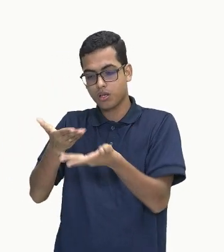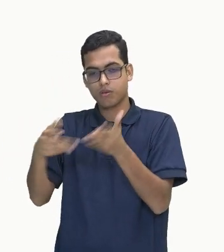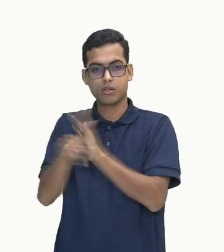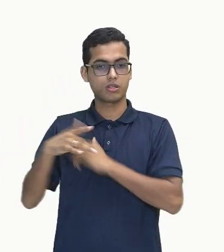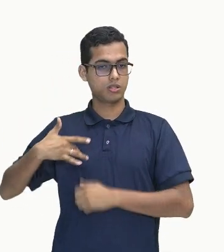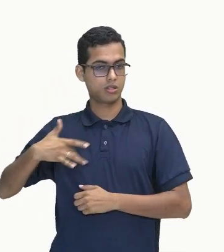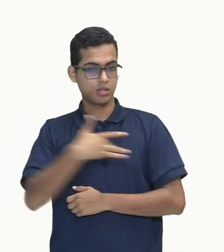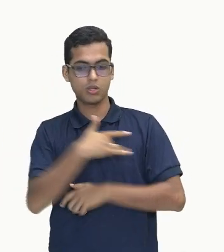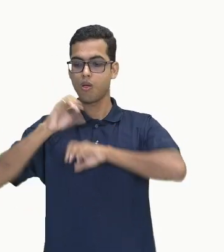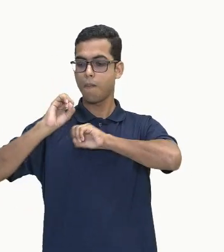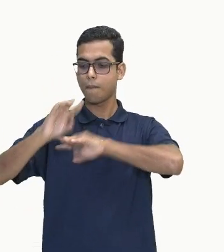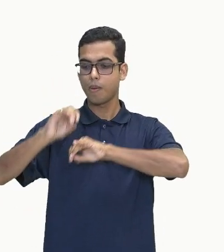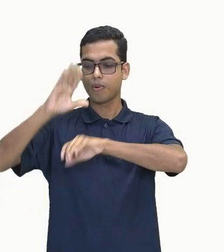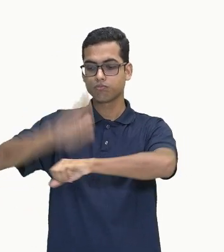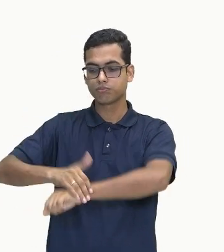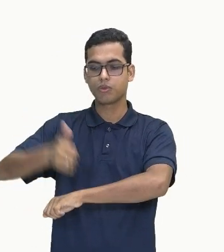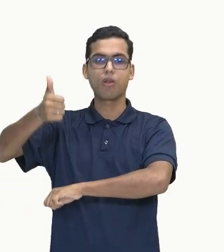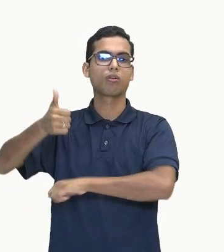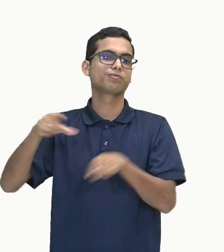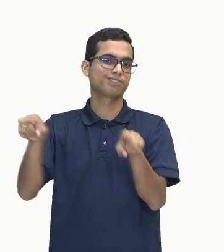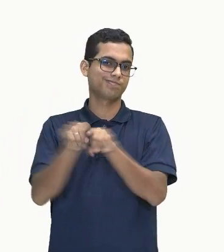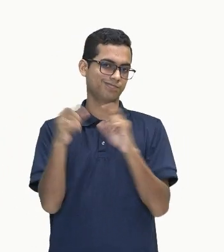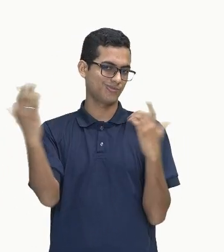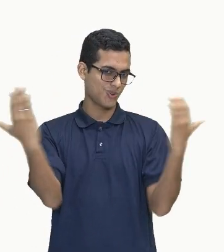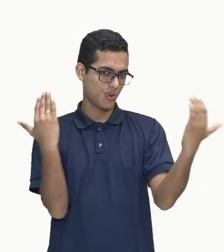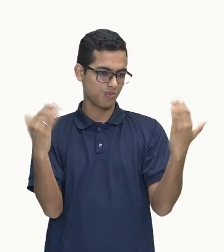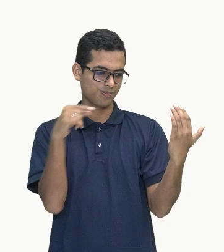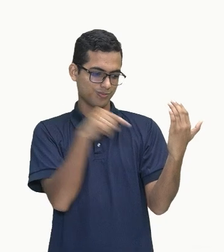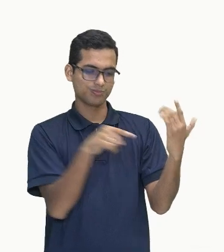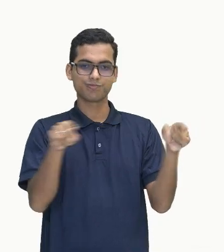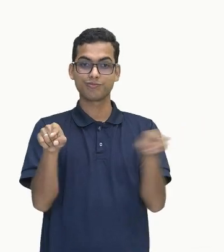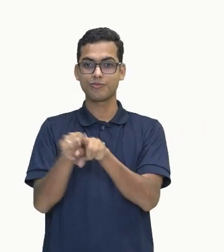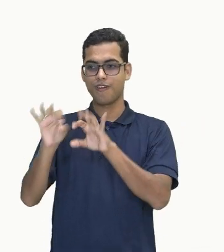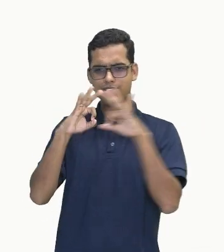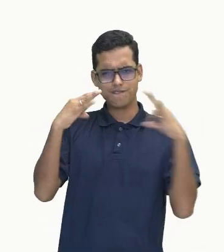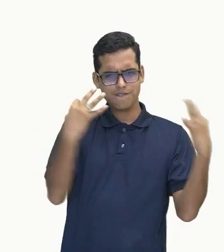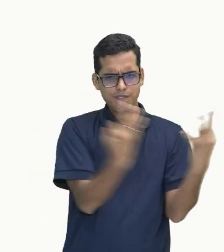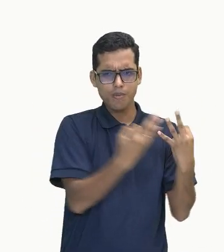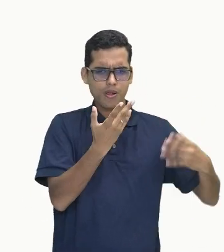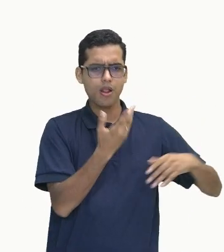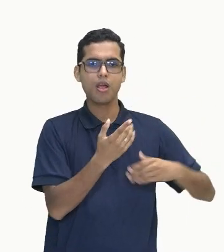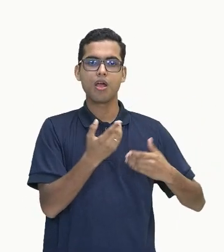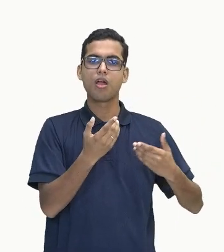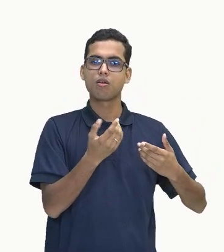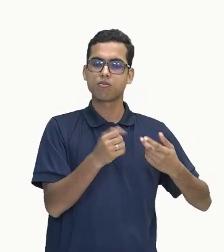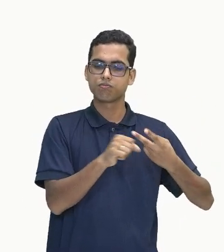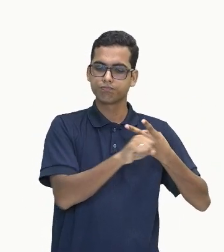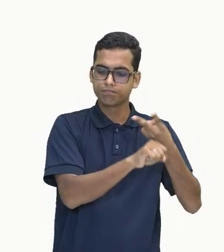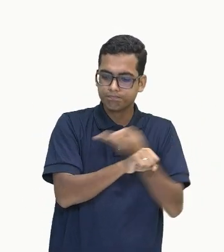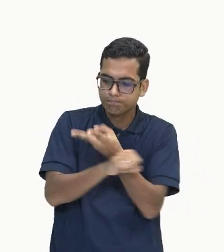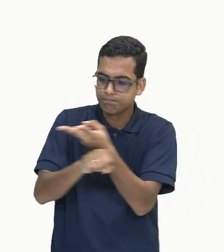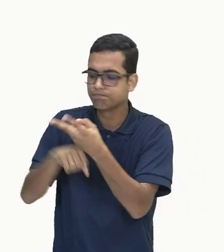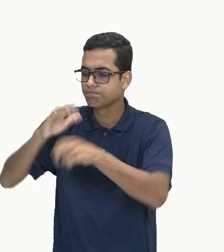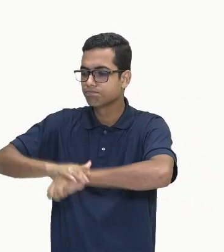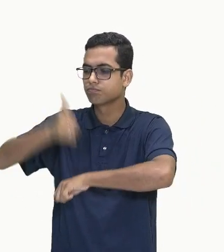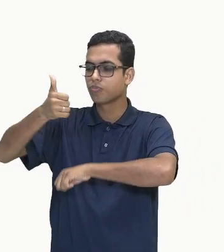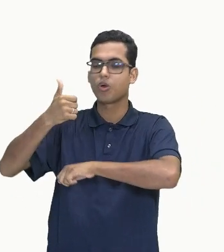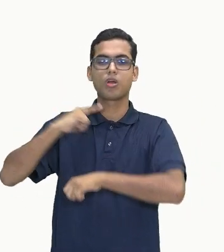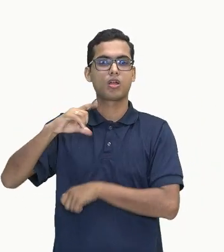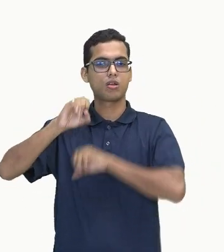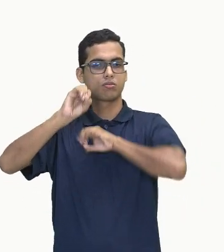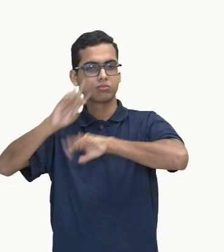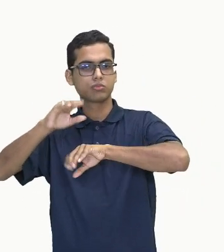e também na questão da educação, né? Então, a família indo em busca ali de uma melhor educação para os seus filhos, até